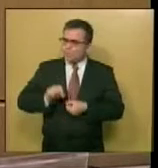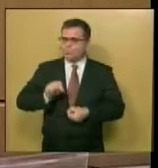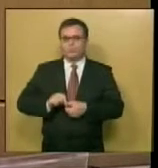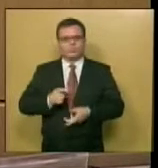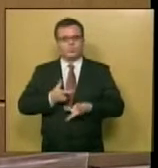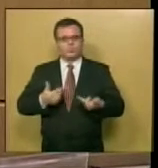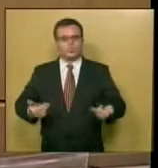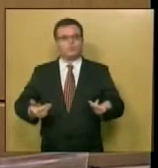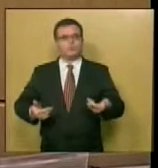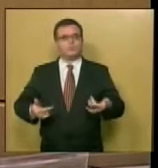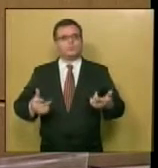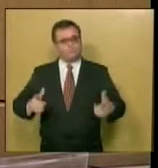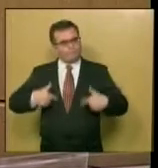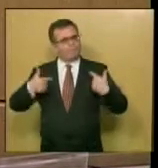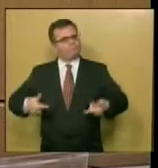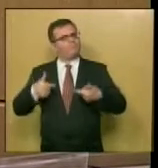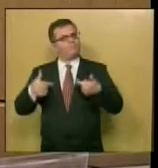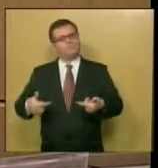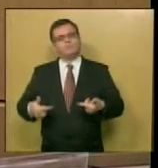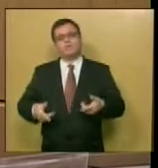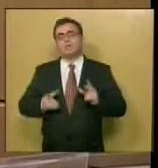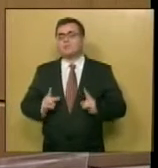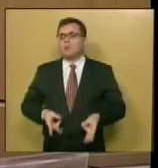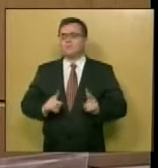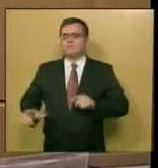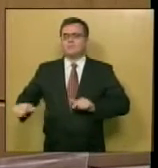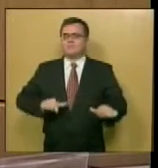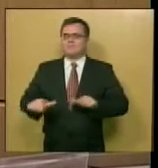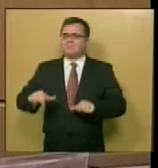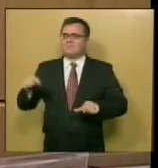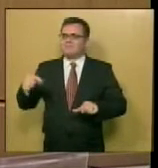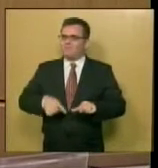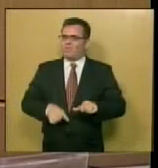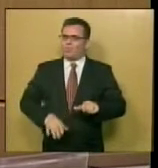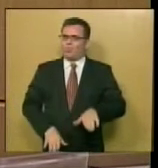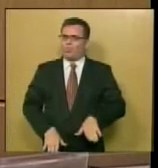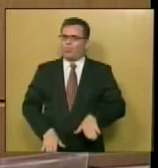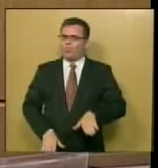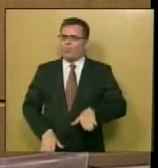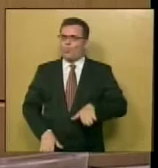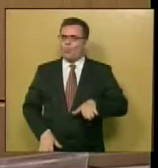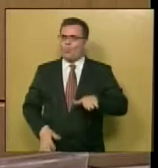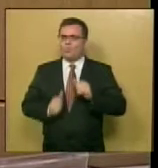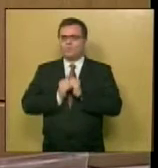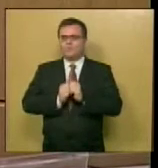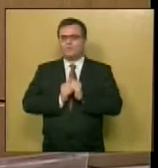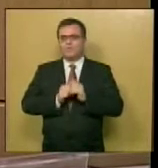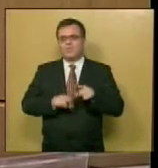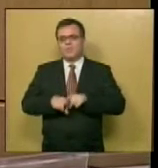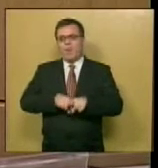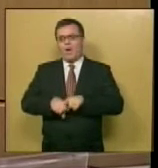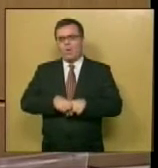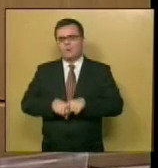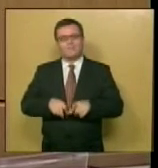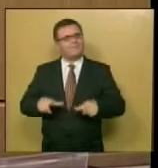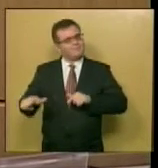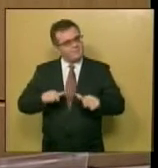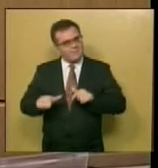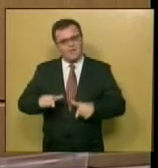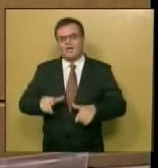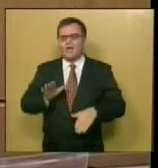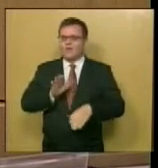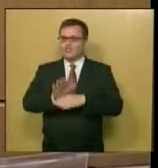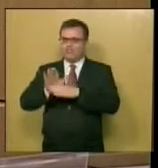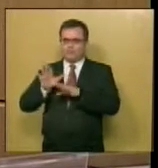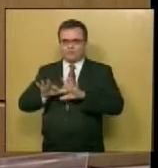construir. Vida pautada no trabalho, desde a infância junto a outros irmãos. Trabalhava para prover o